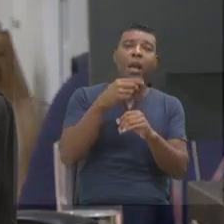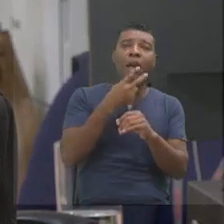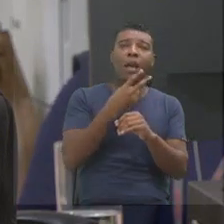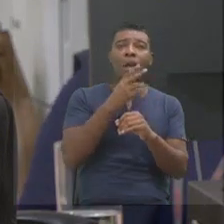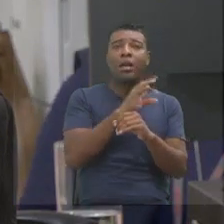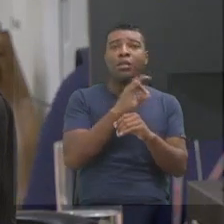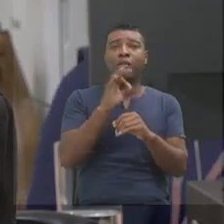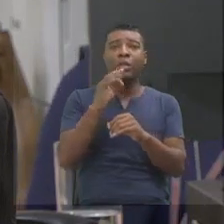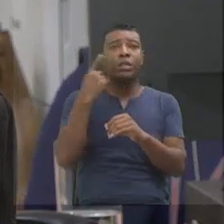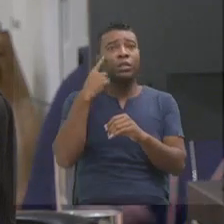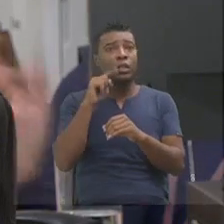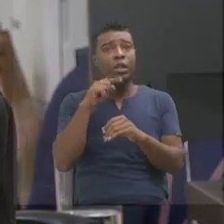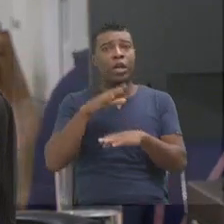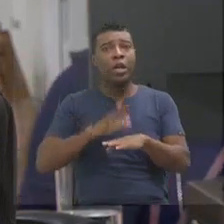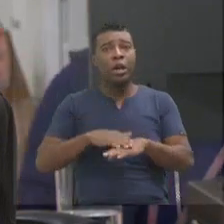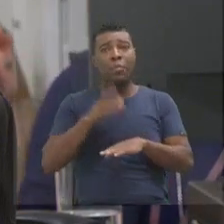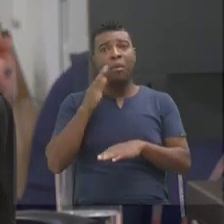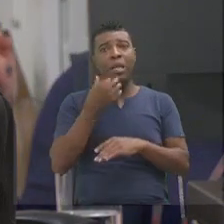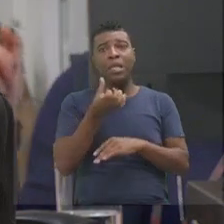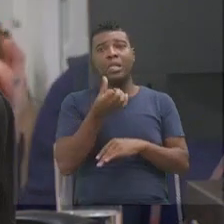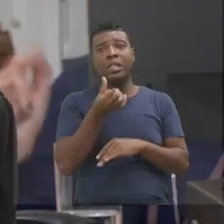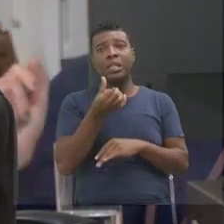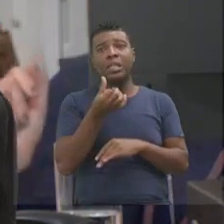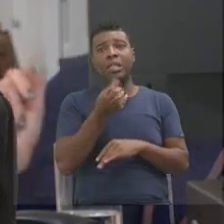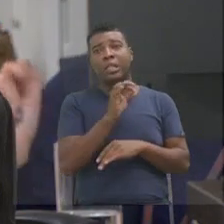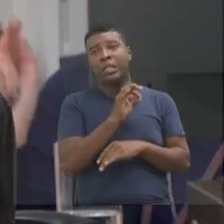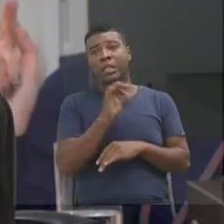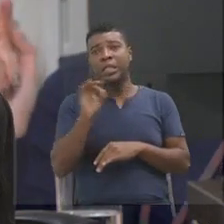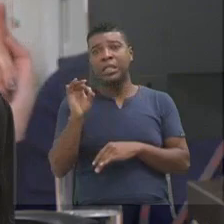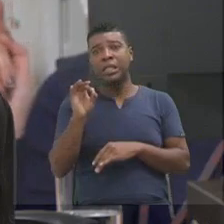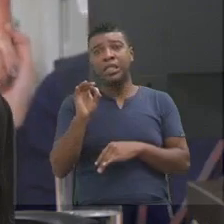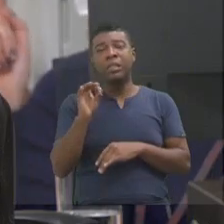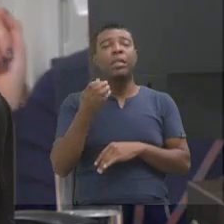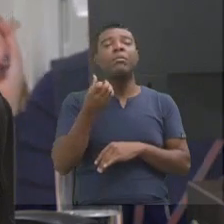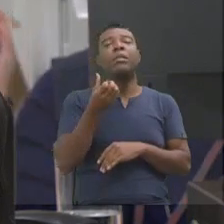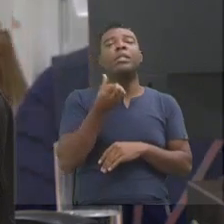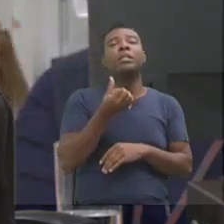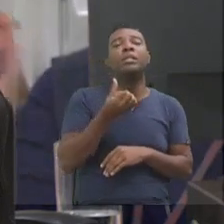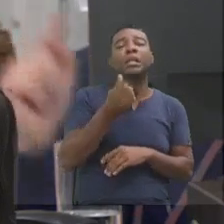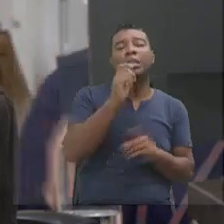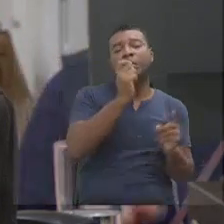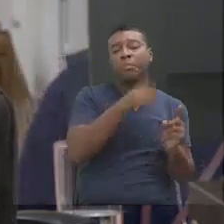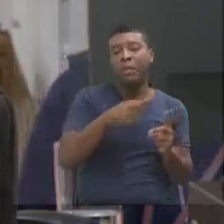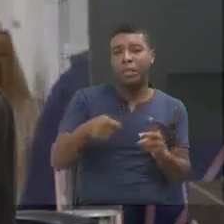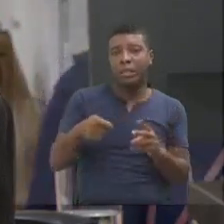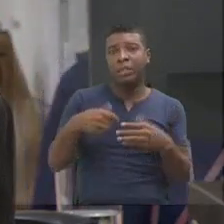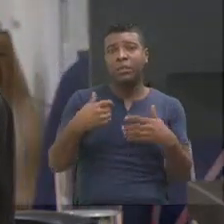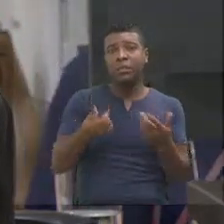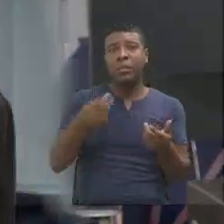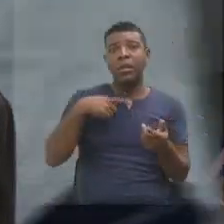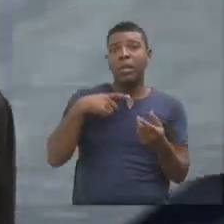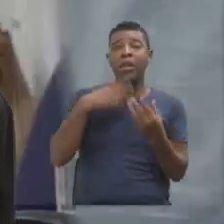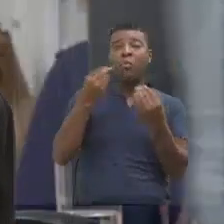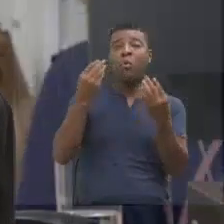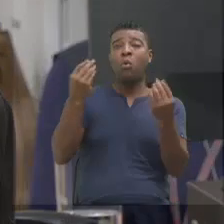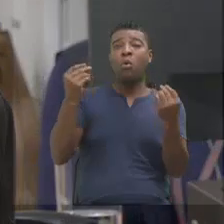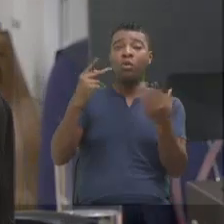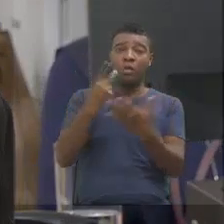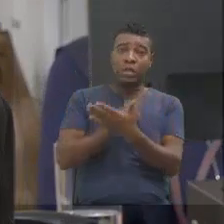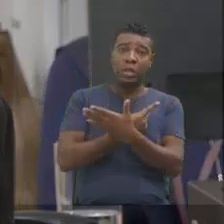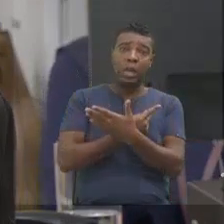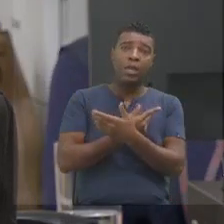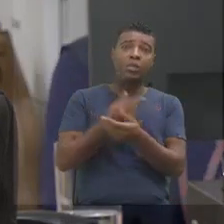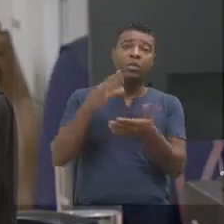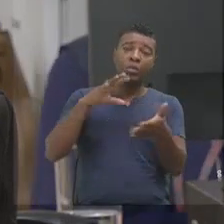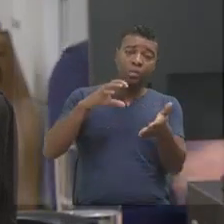mais de seis meses não poderia passar no caso do tratamento 60 dias e temos muitos casos registrados